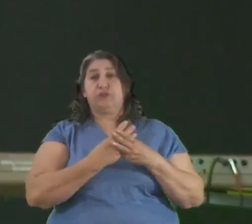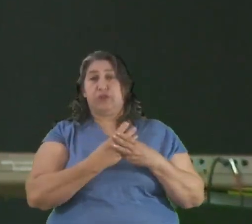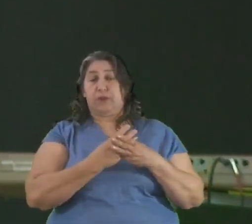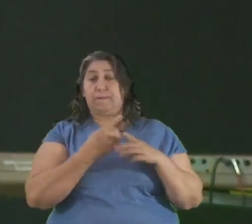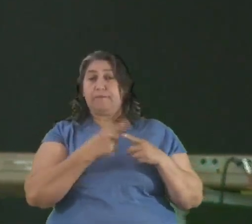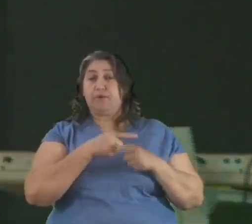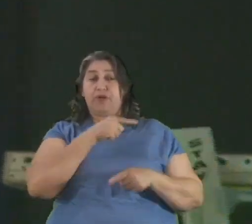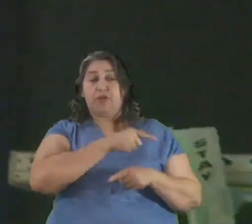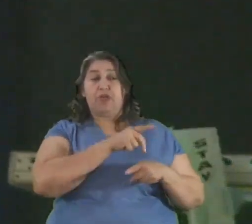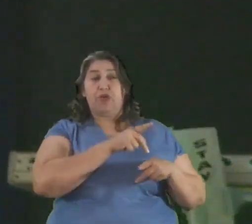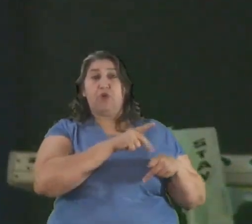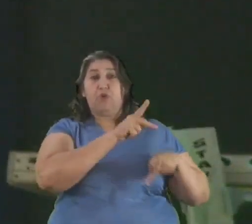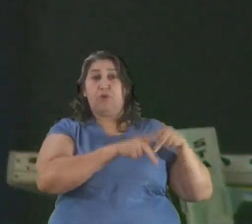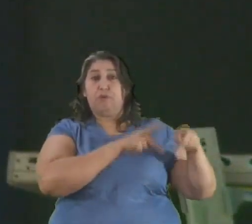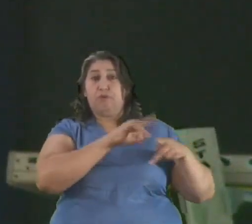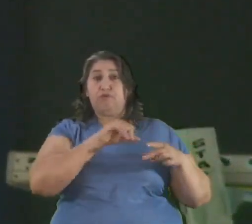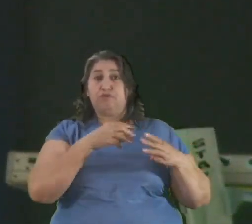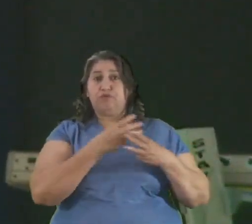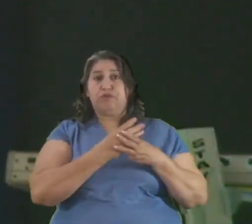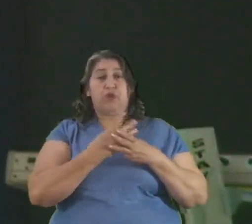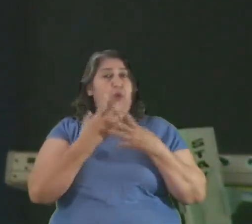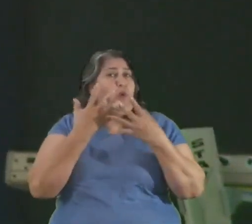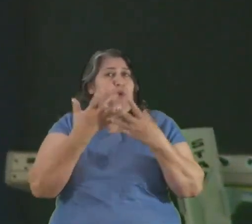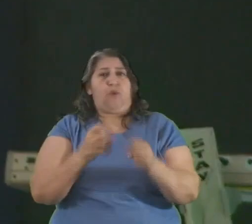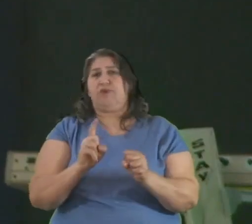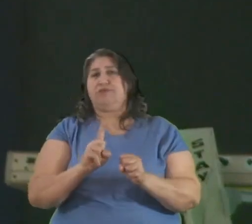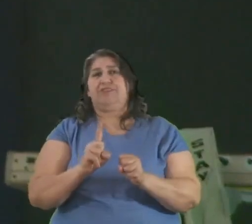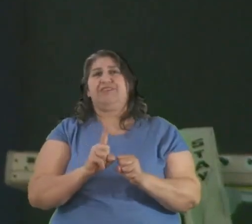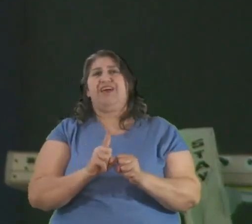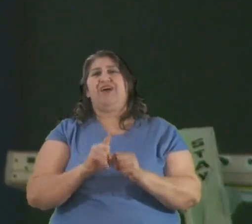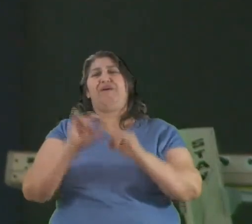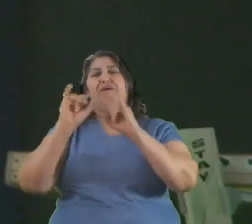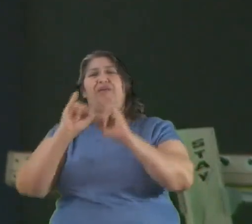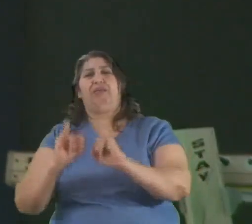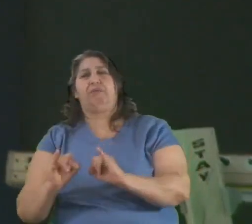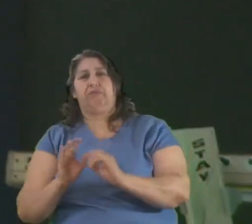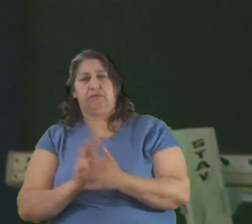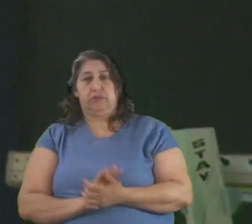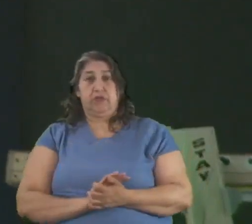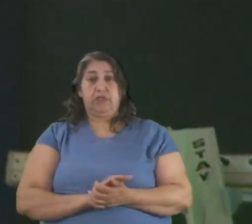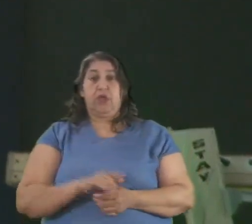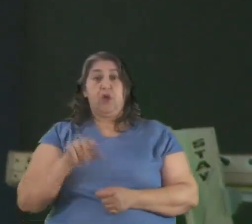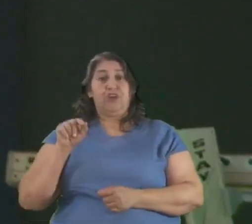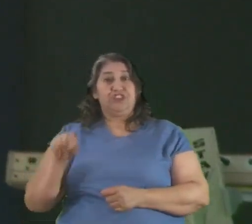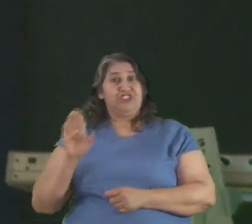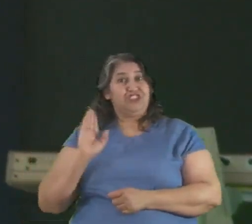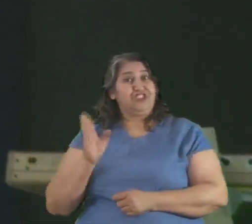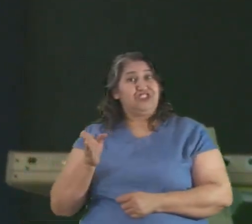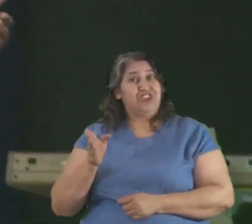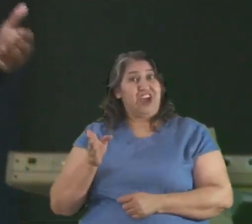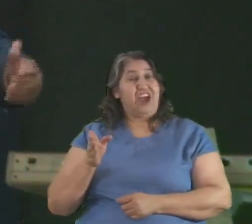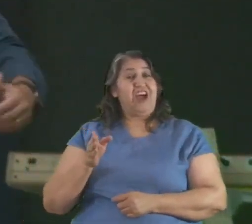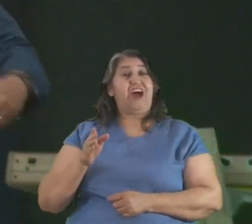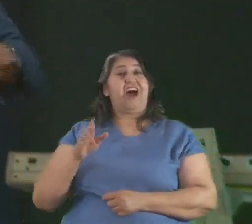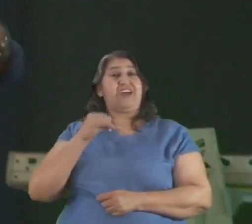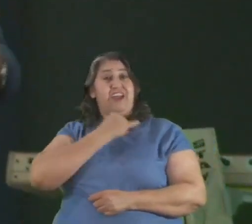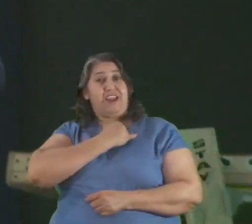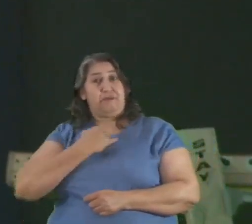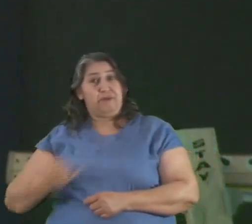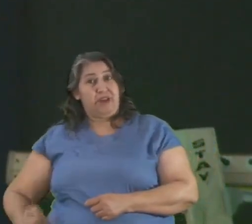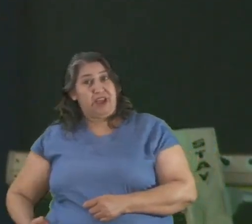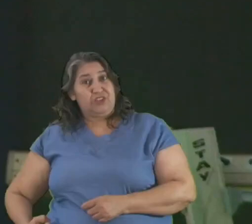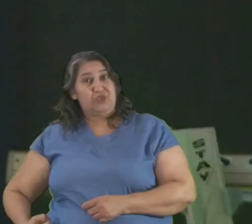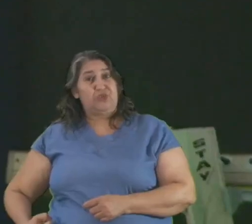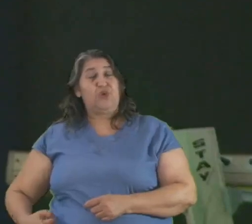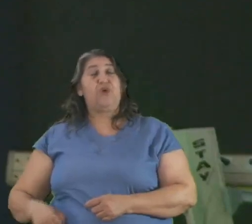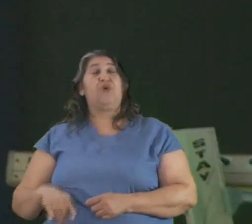deuses pagãos. Eles eram contra, por exemplo, adorar imagens. E Adriano, que era um